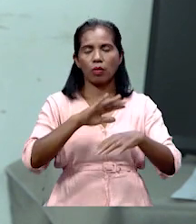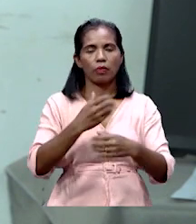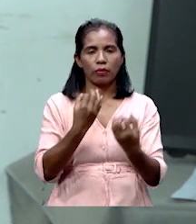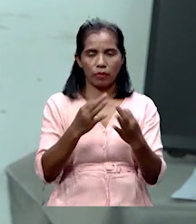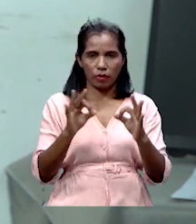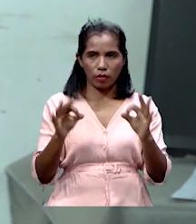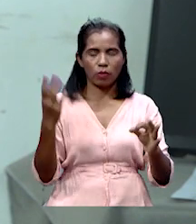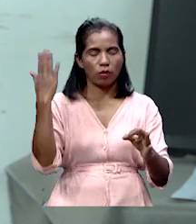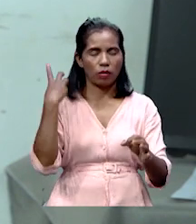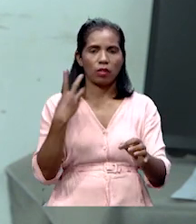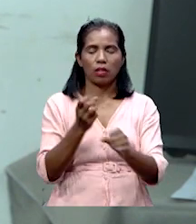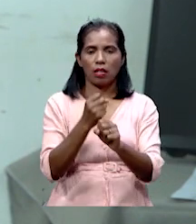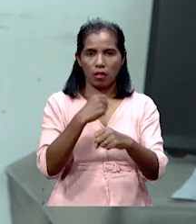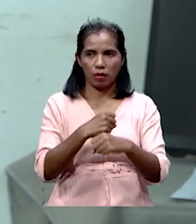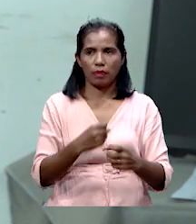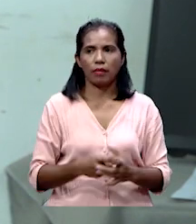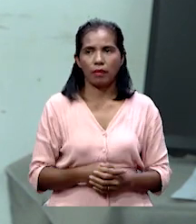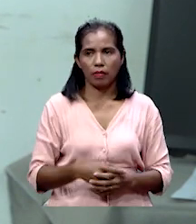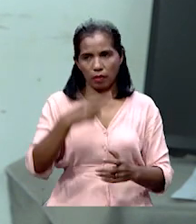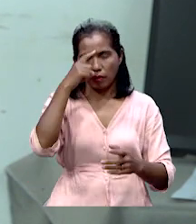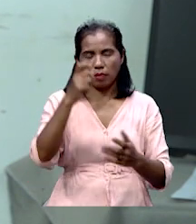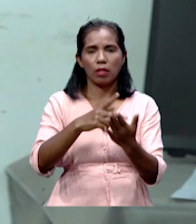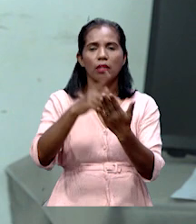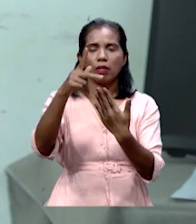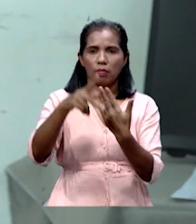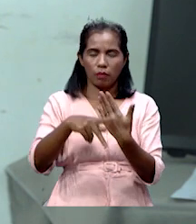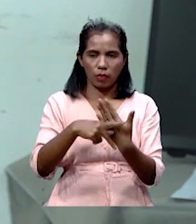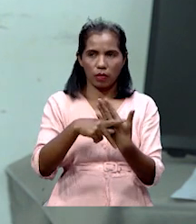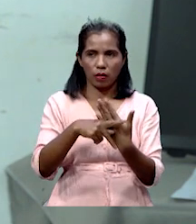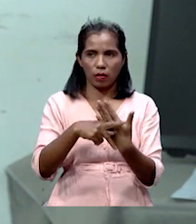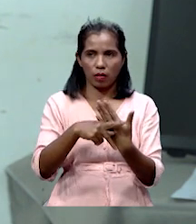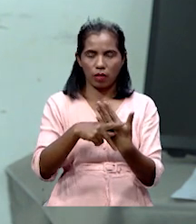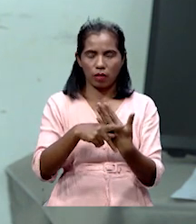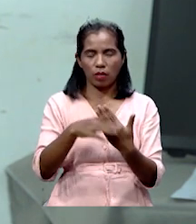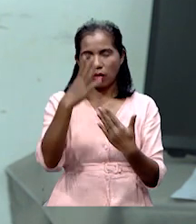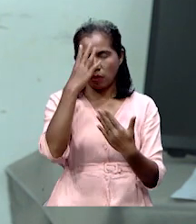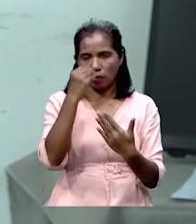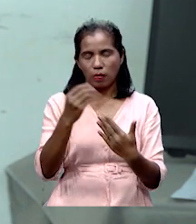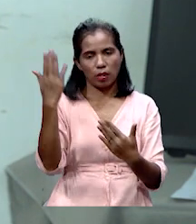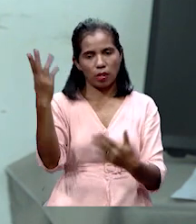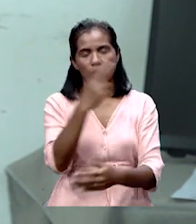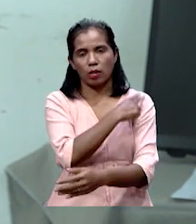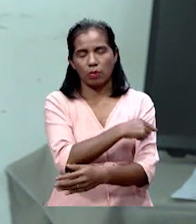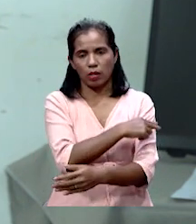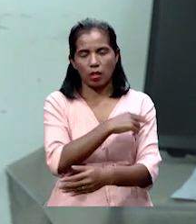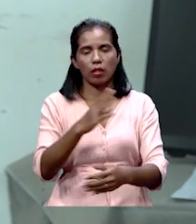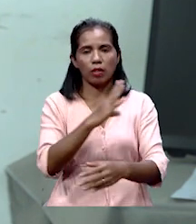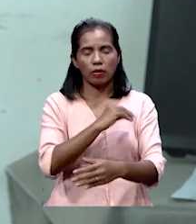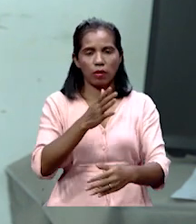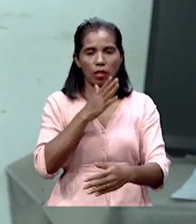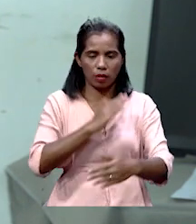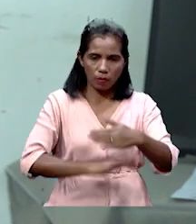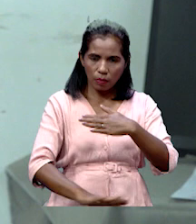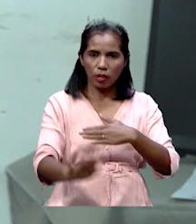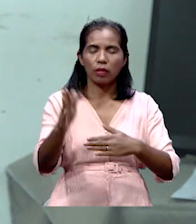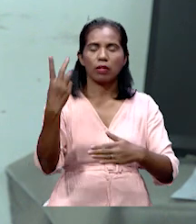tomar nebe o kita lá tamba exemplo o programa be sera baisa e o ba partus então ita